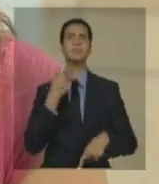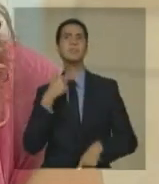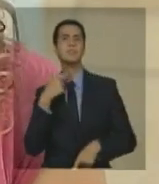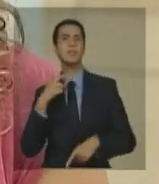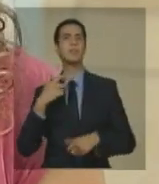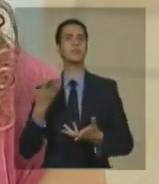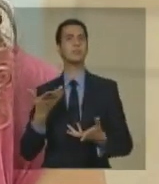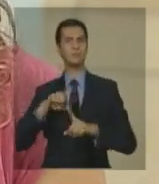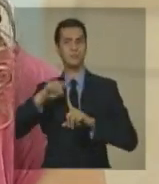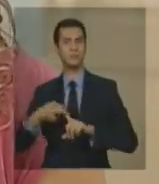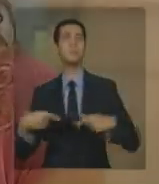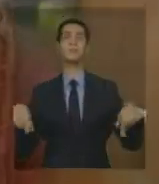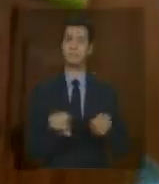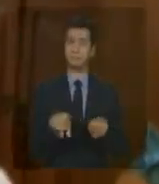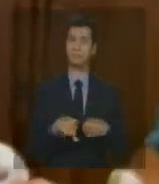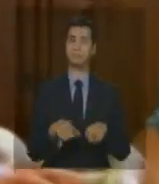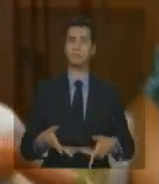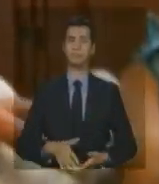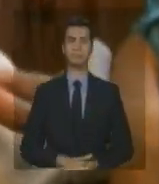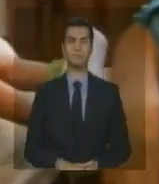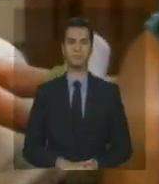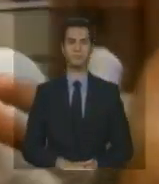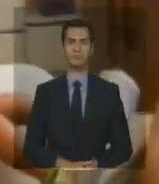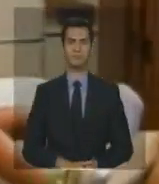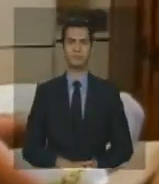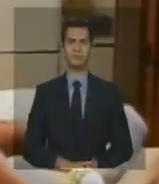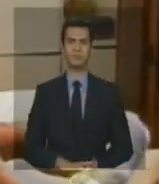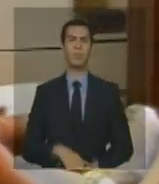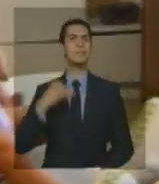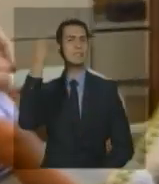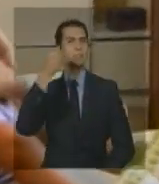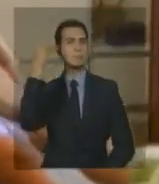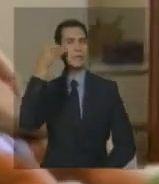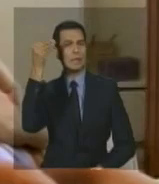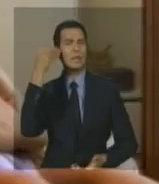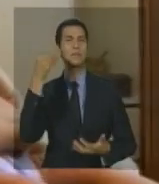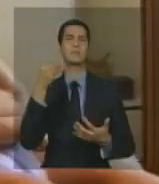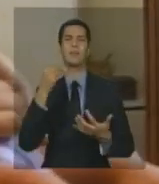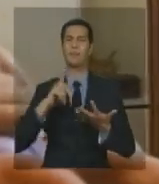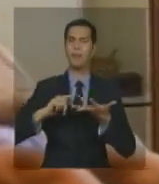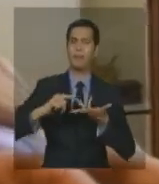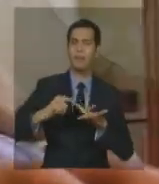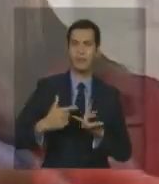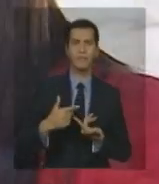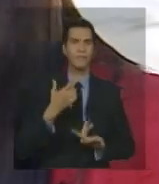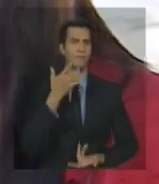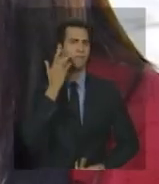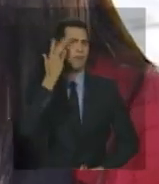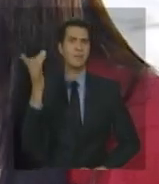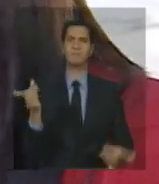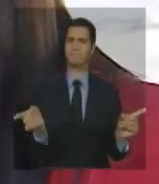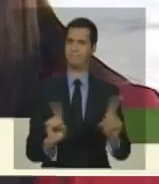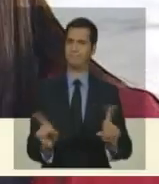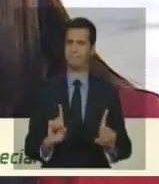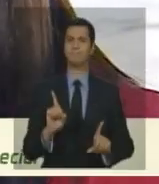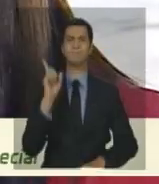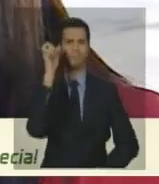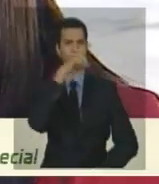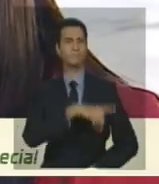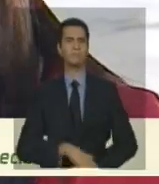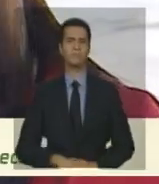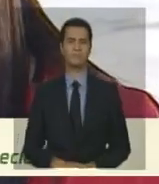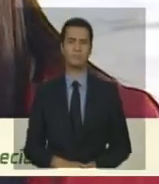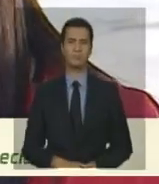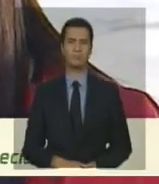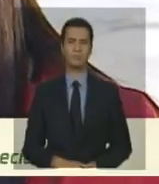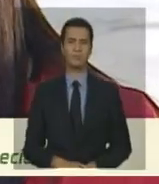sabe, ter filhos? Viver essas experiências não é nada fácil. Não é muito simples dizer que uma mulher cega